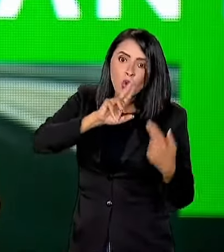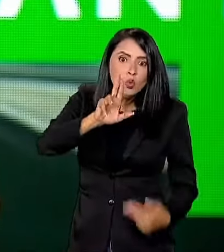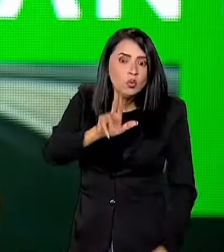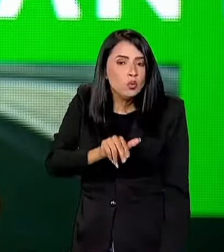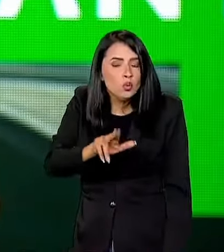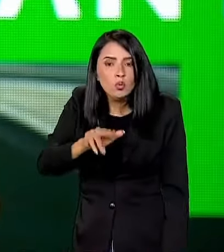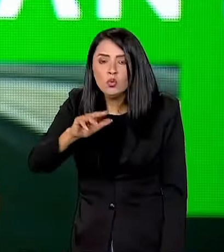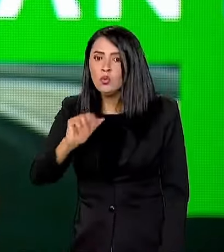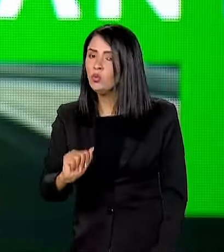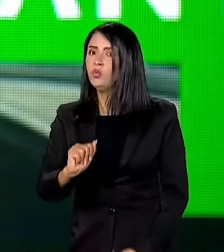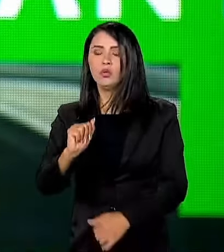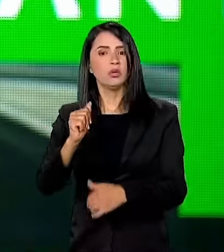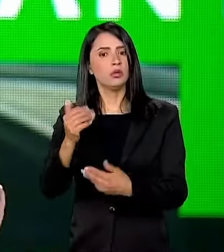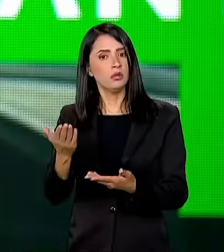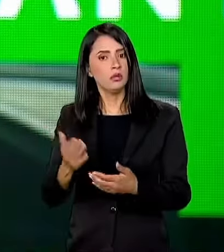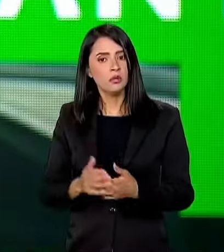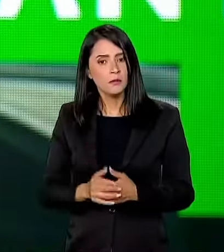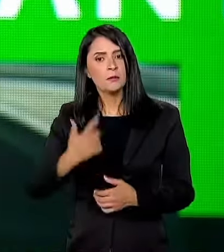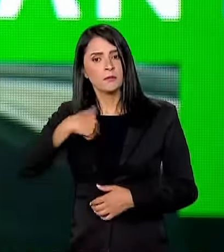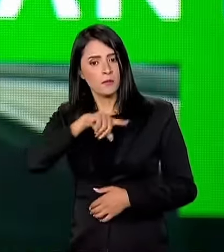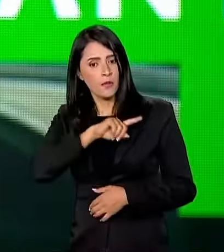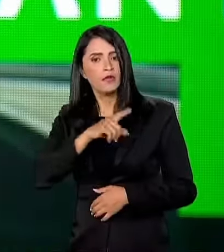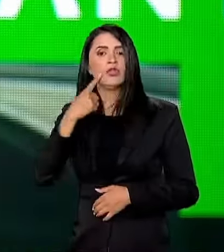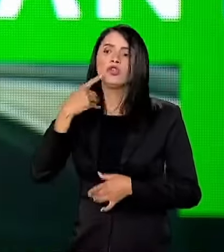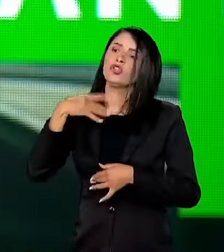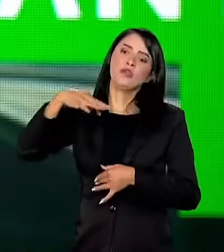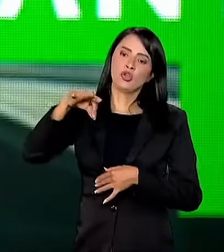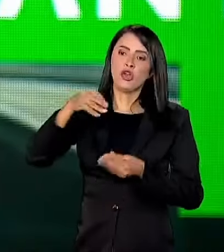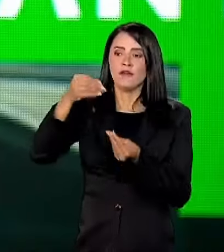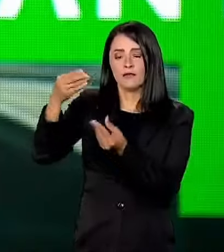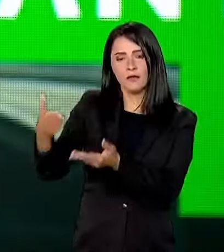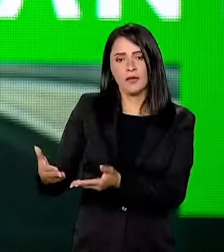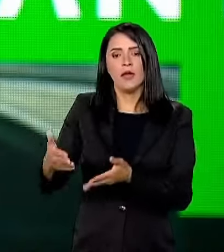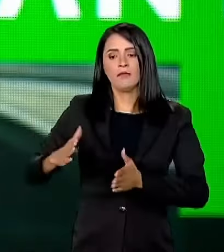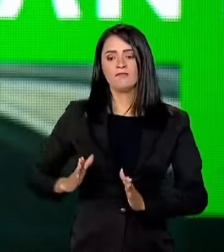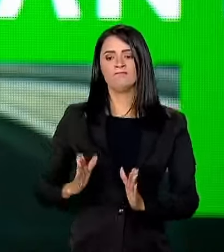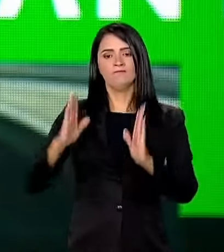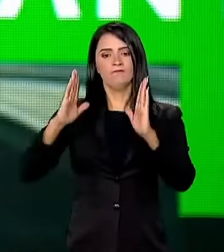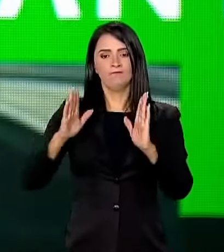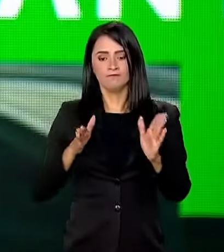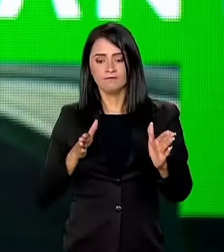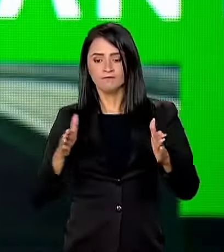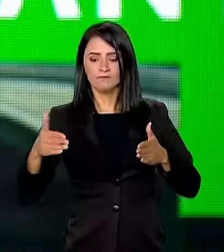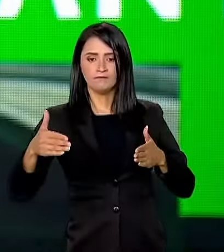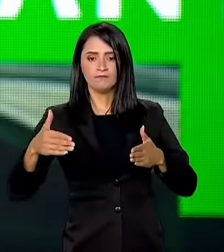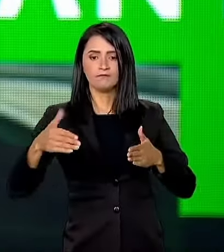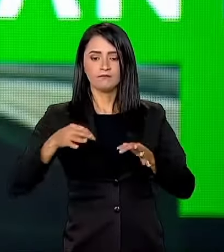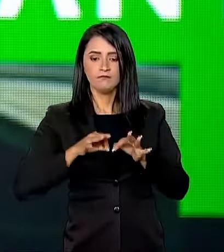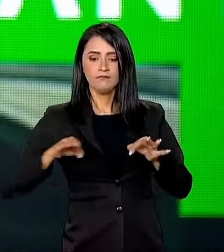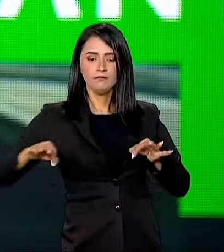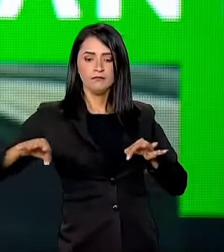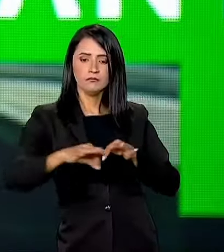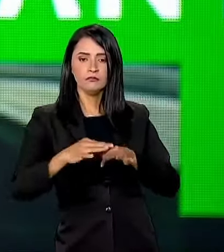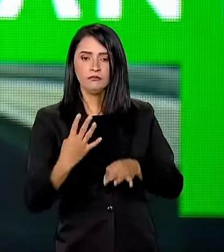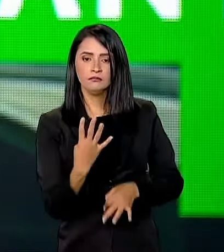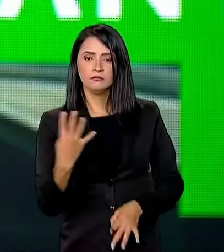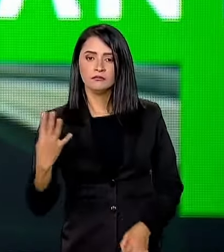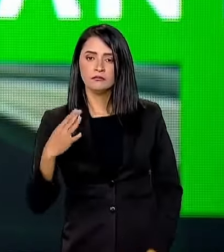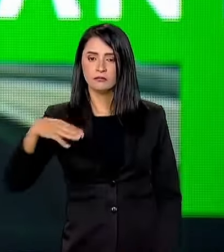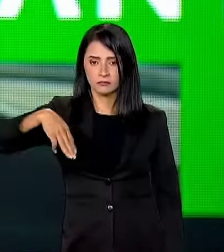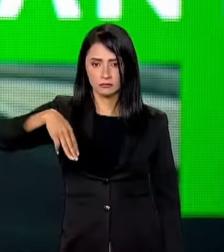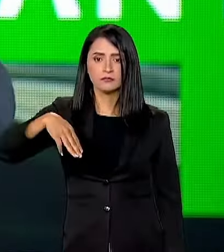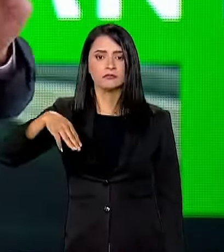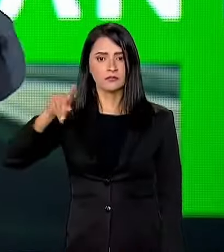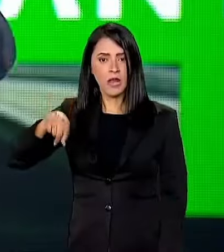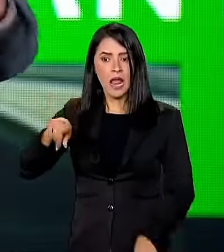Nunca. E nós fomos entregar uma casa de 44 metros quadrados para essa mulher.